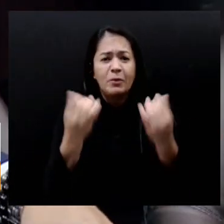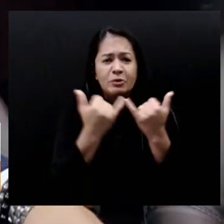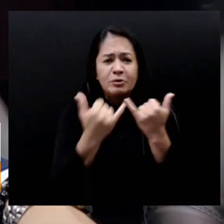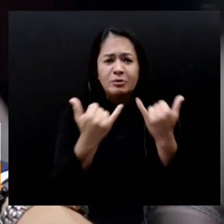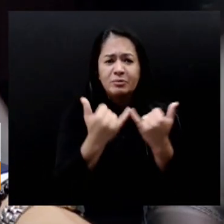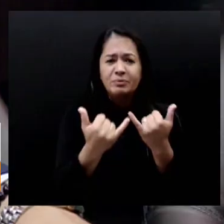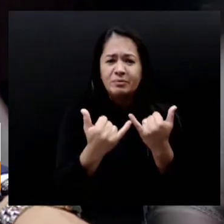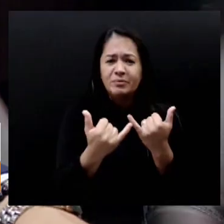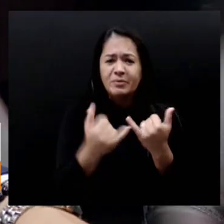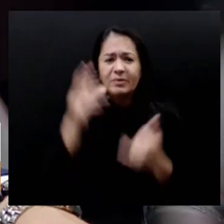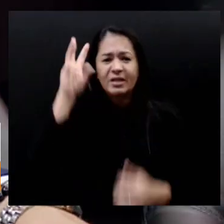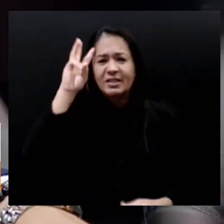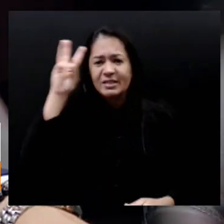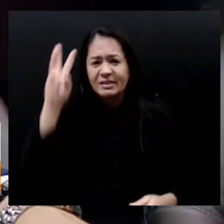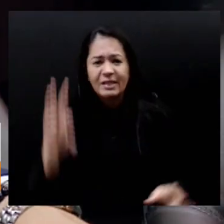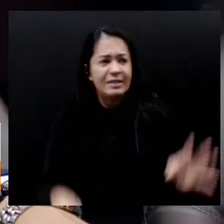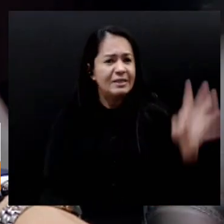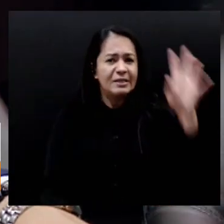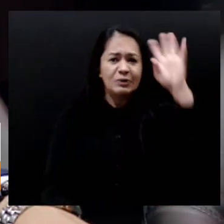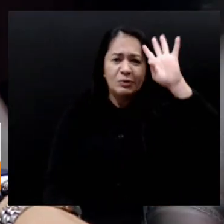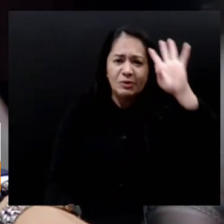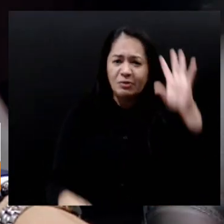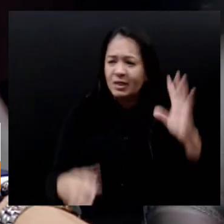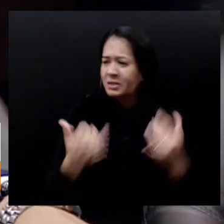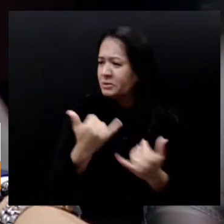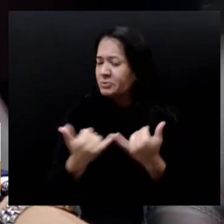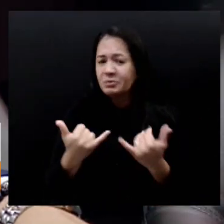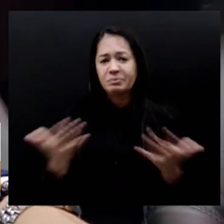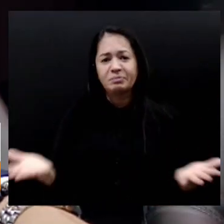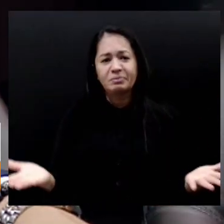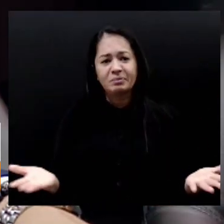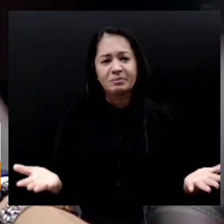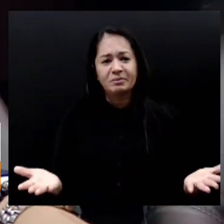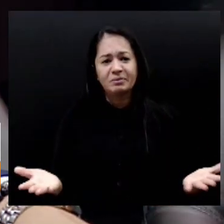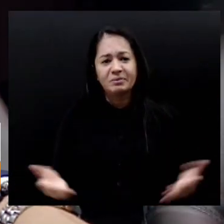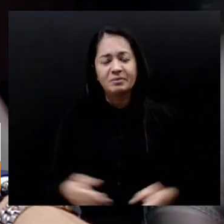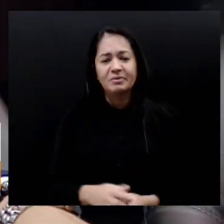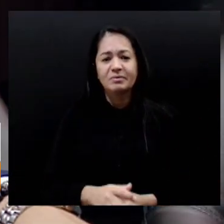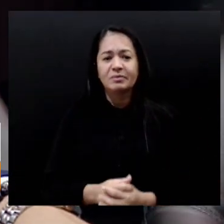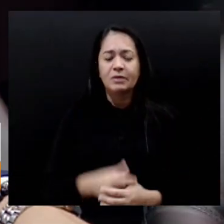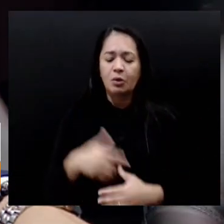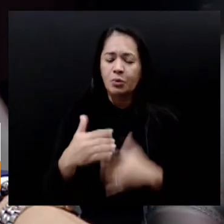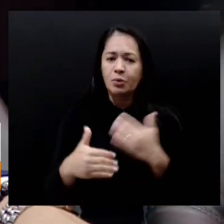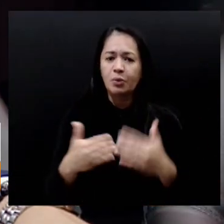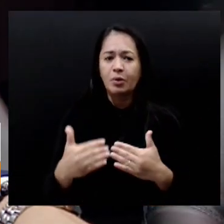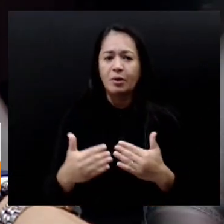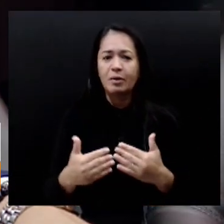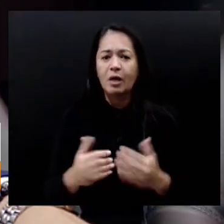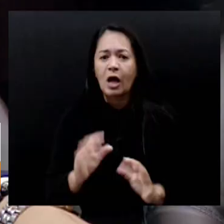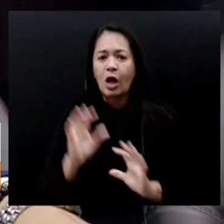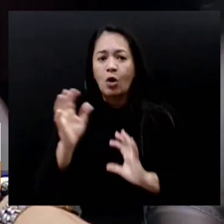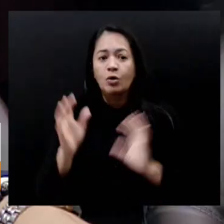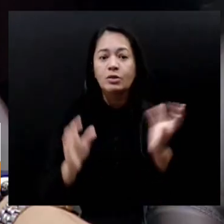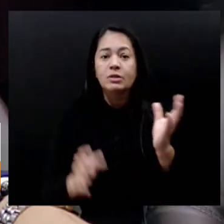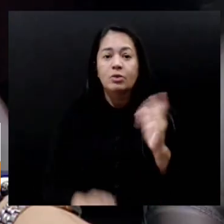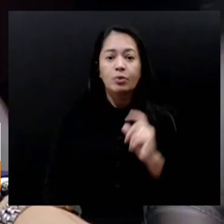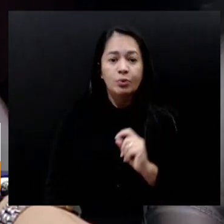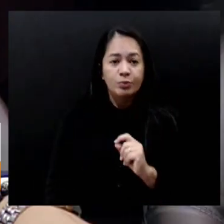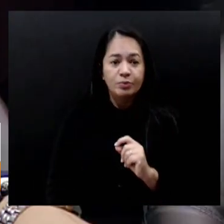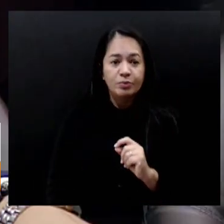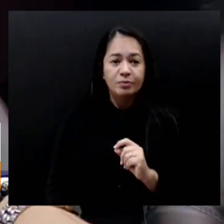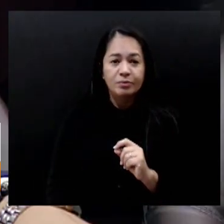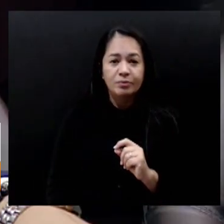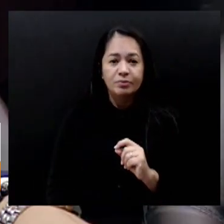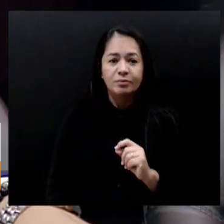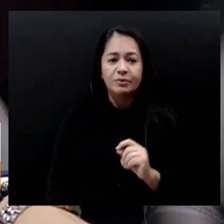de quinta-feira que vem. E depois de um período passou a ter muito questão de crime organizado, de